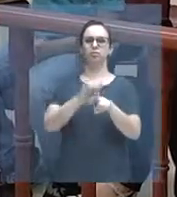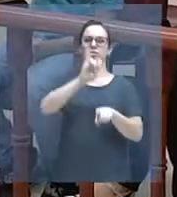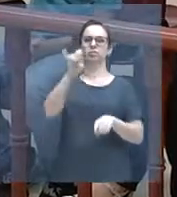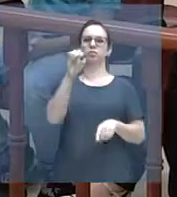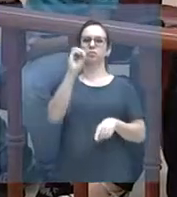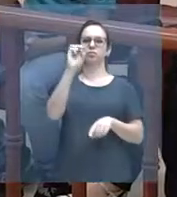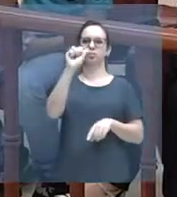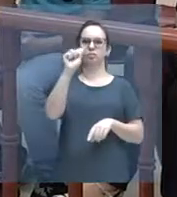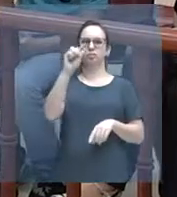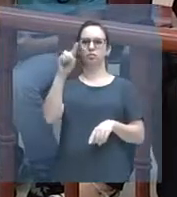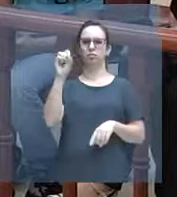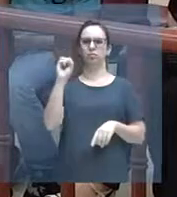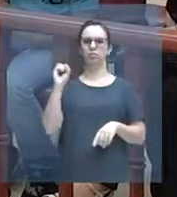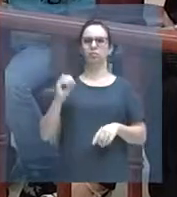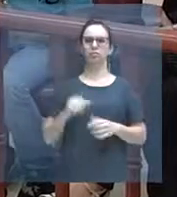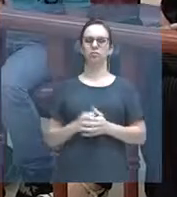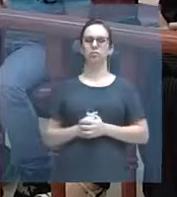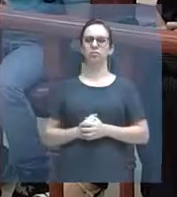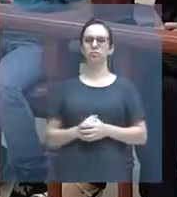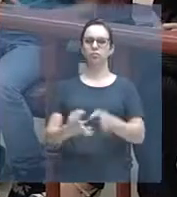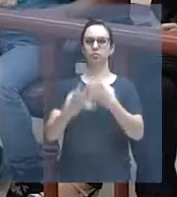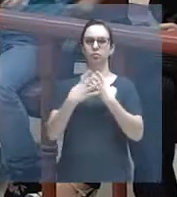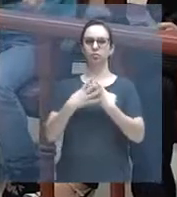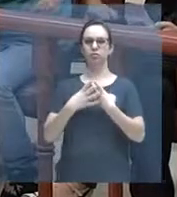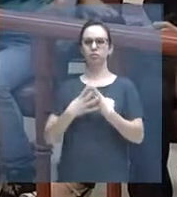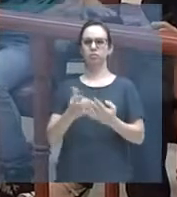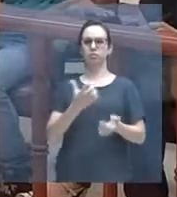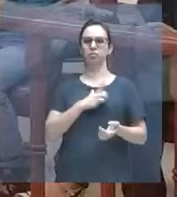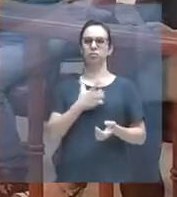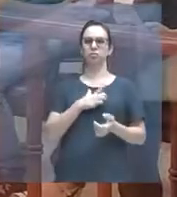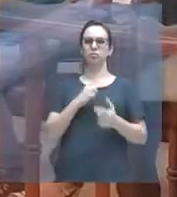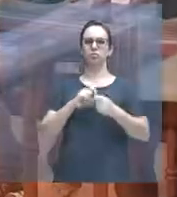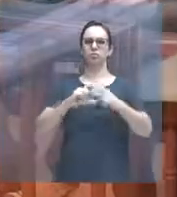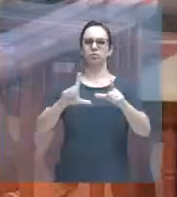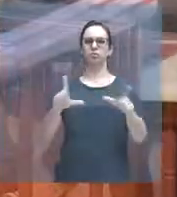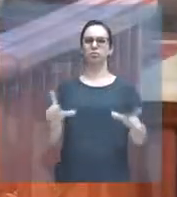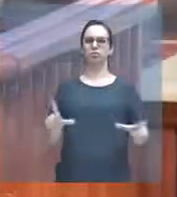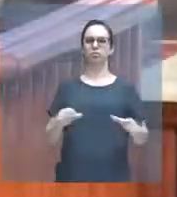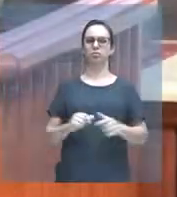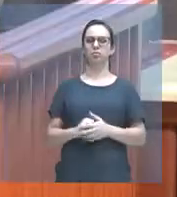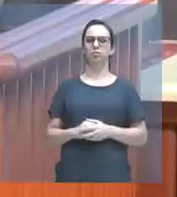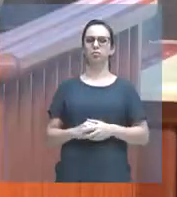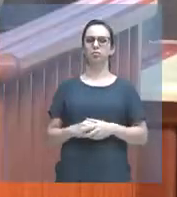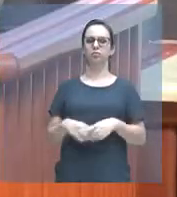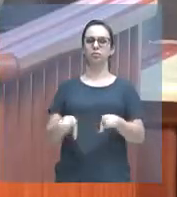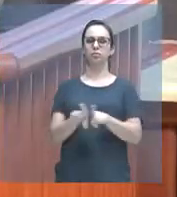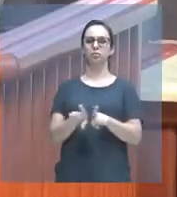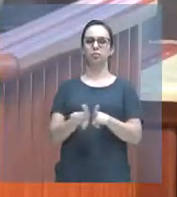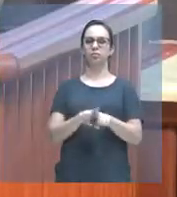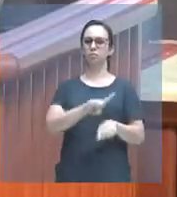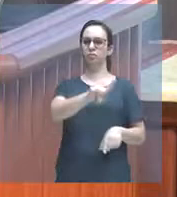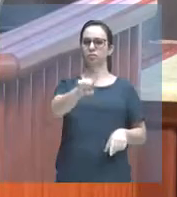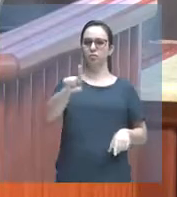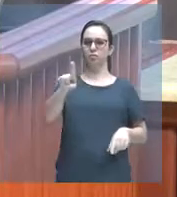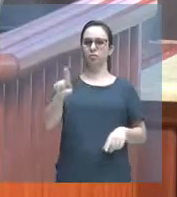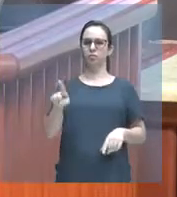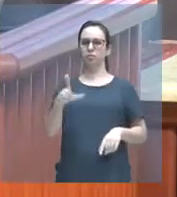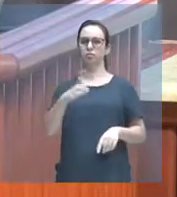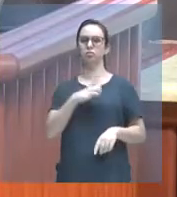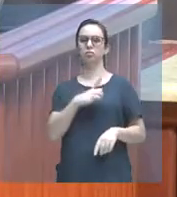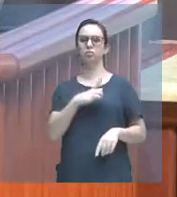Confesso que eu não tenho a liberdade tanto quanto os convidados que aqui estão têm com o seu